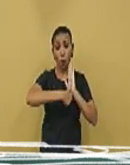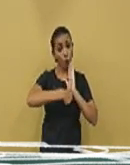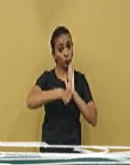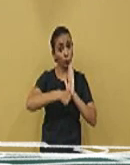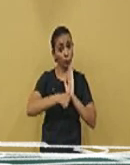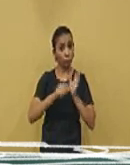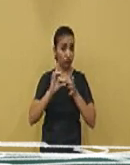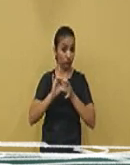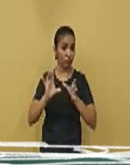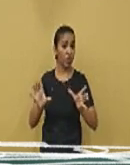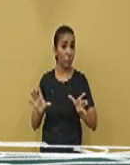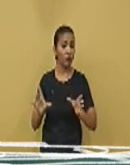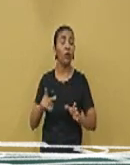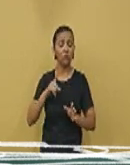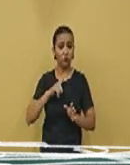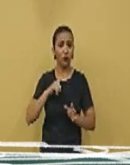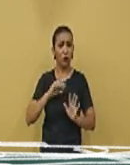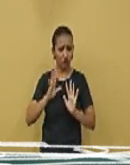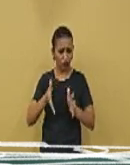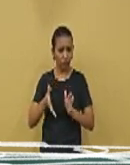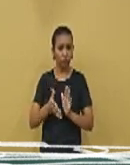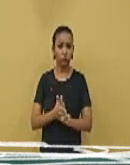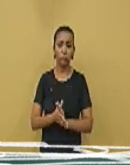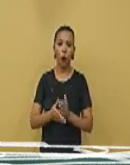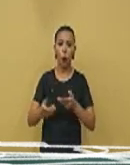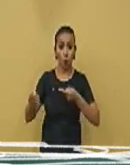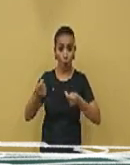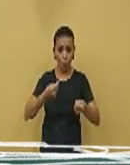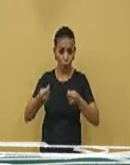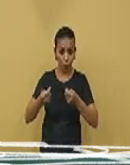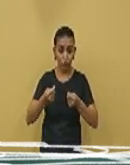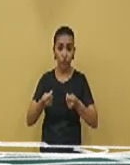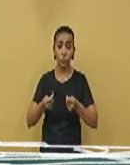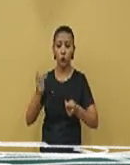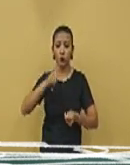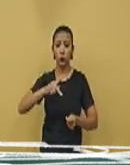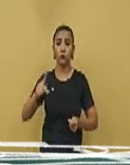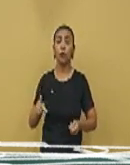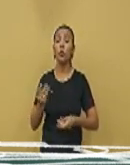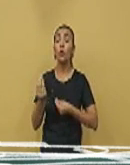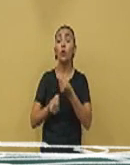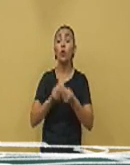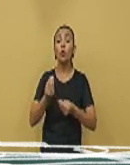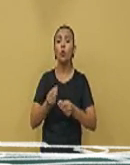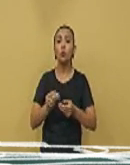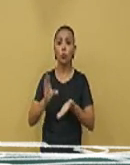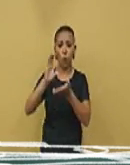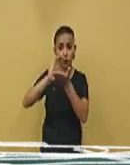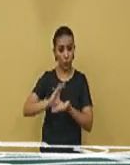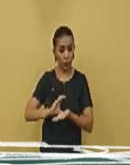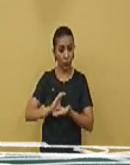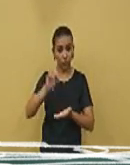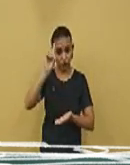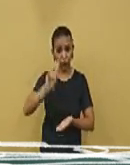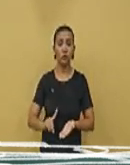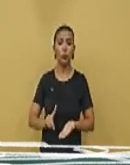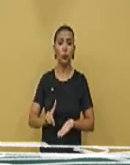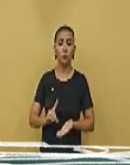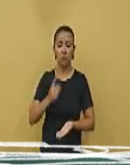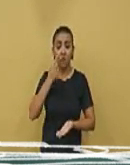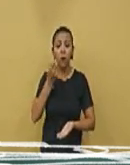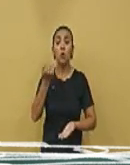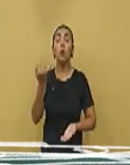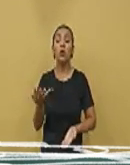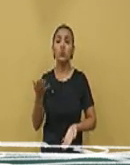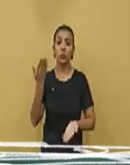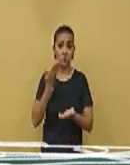ponto. Então, existe essa dispensa. O controle do docente, ele é feito, na verdade, no conselho diretor, né, medindo a carga horária de